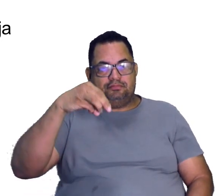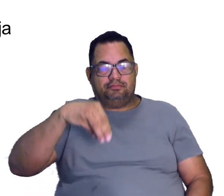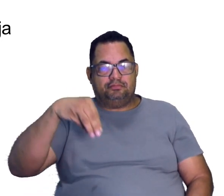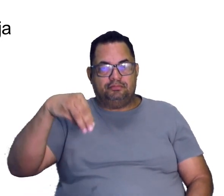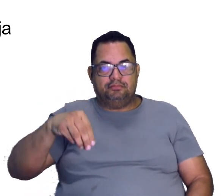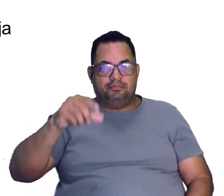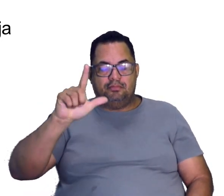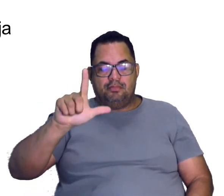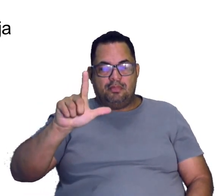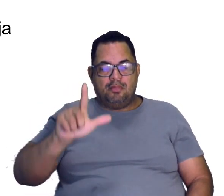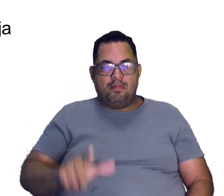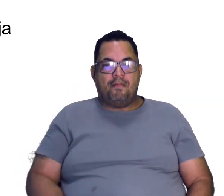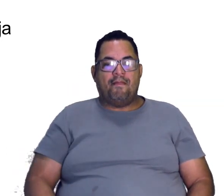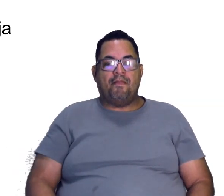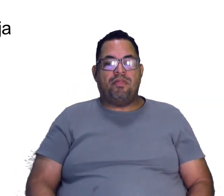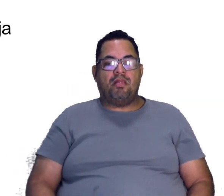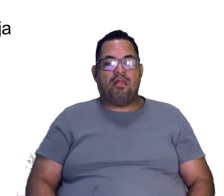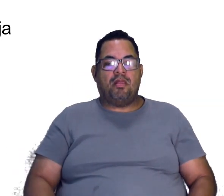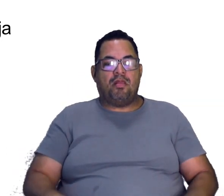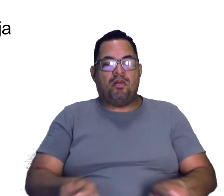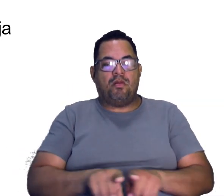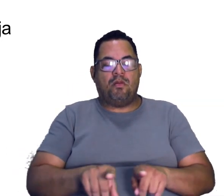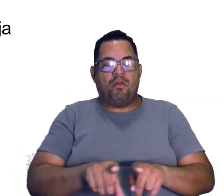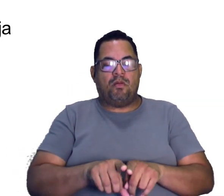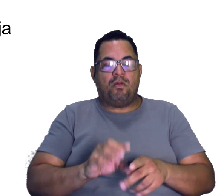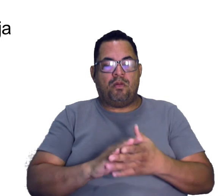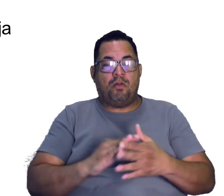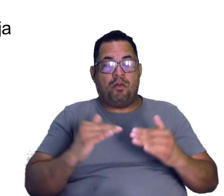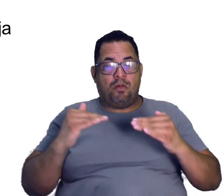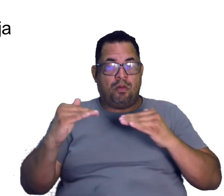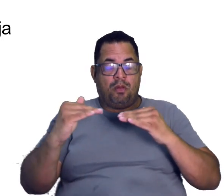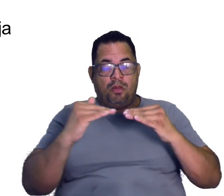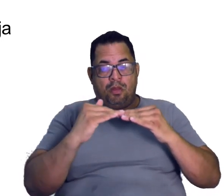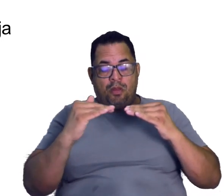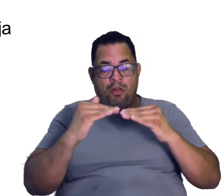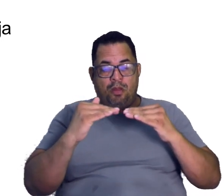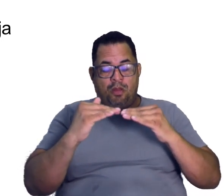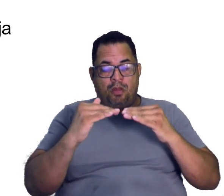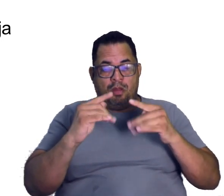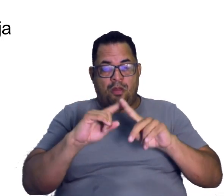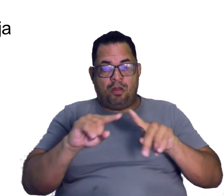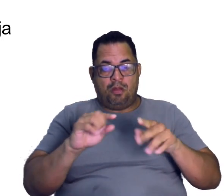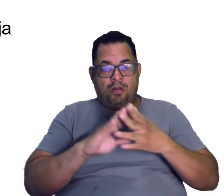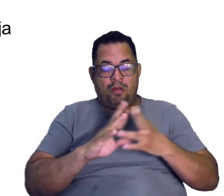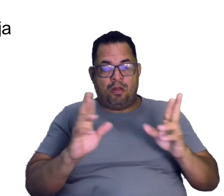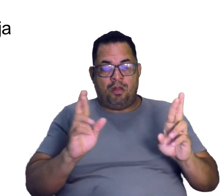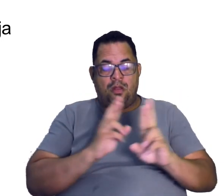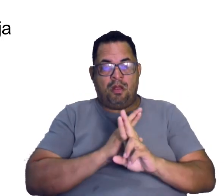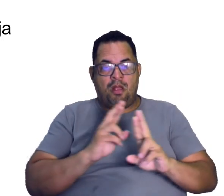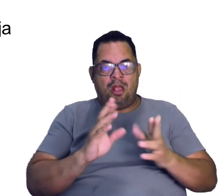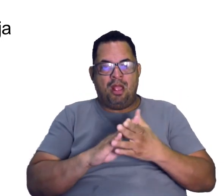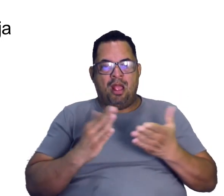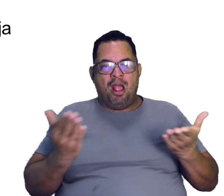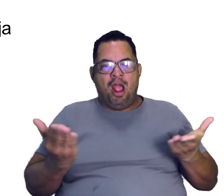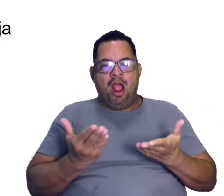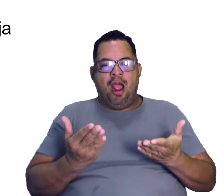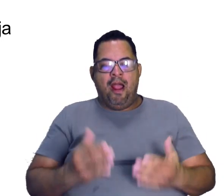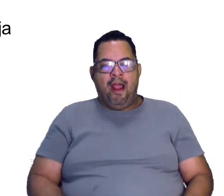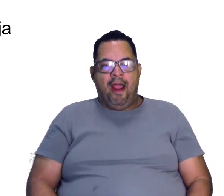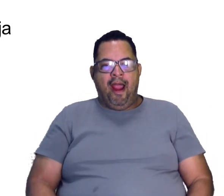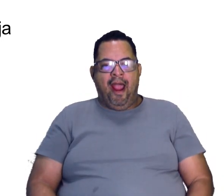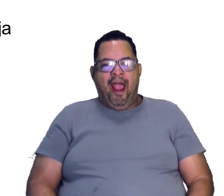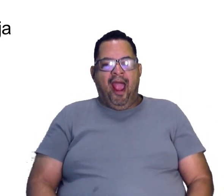O ml. Então, eles também são equivalentes. Mas olha a relação aqui como ocorre, ó.